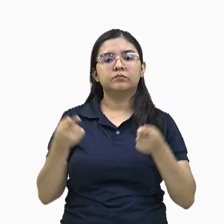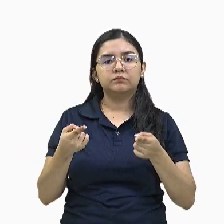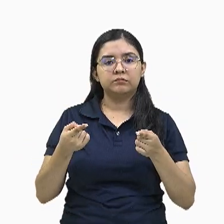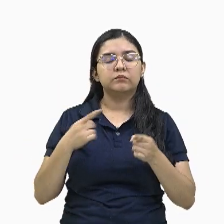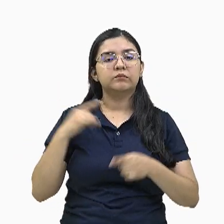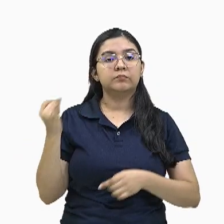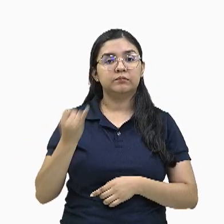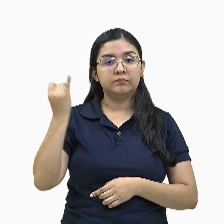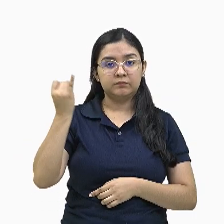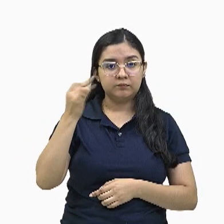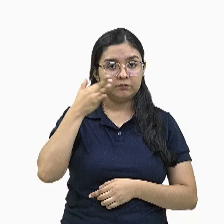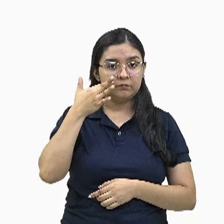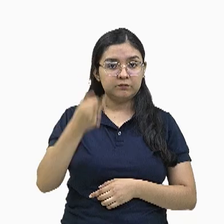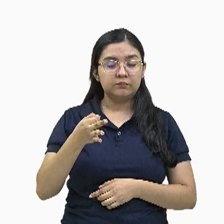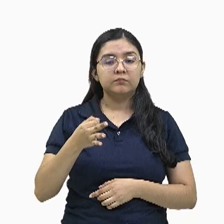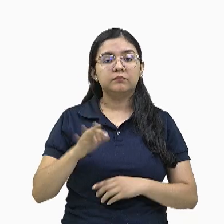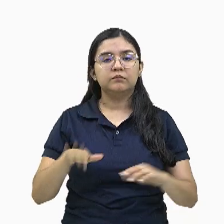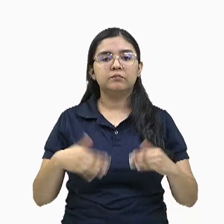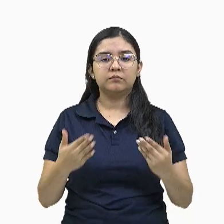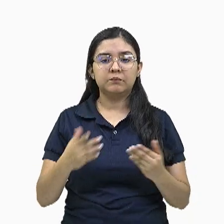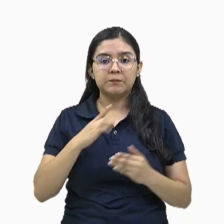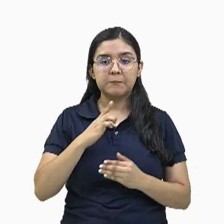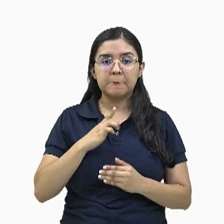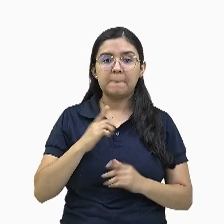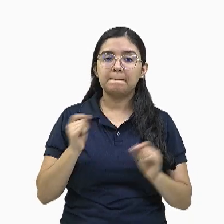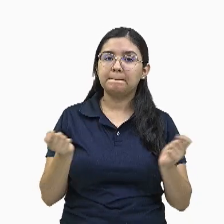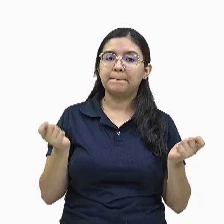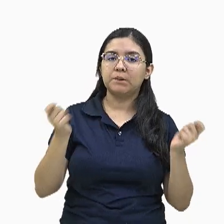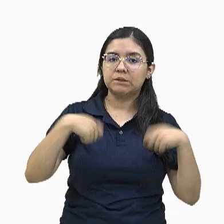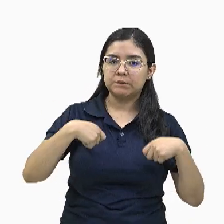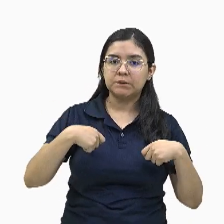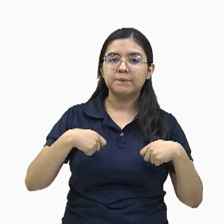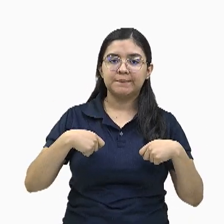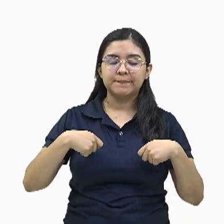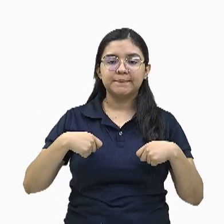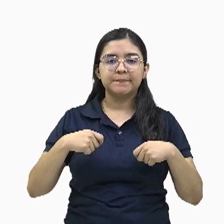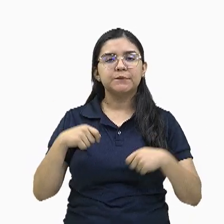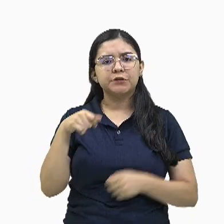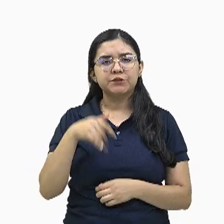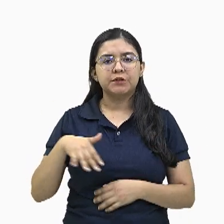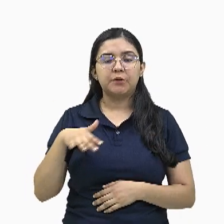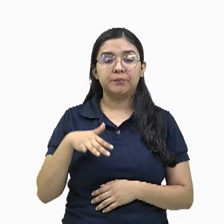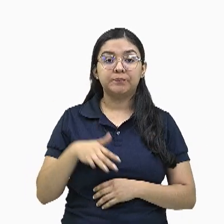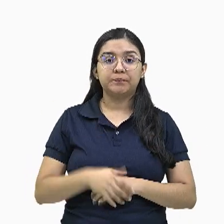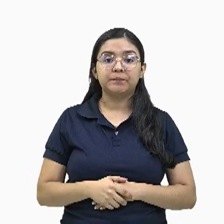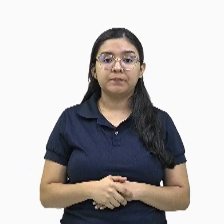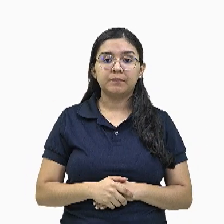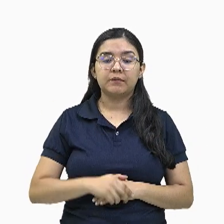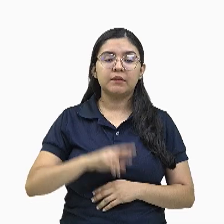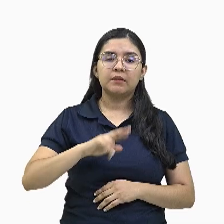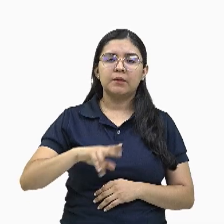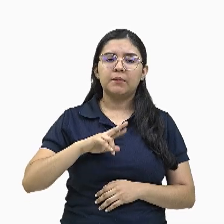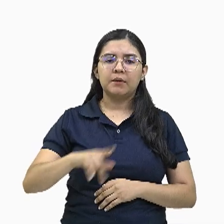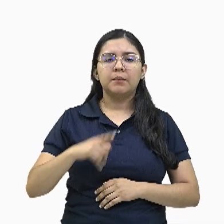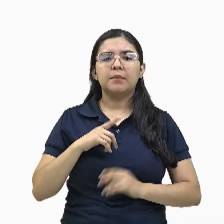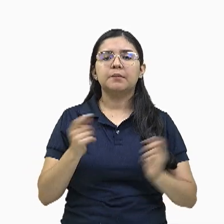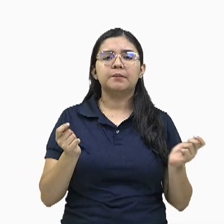muito importante. Então, é expressar uma possibilidade geral, tá? Não é uma